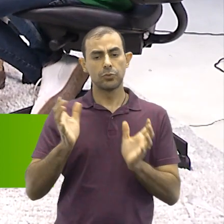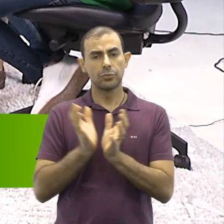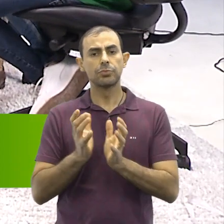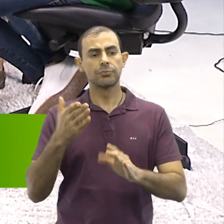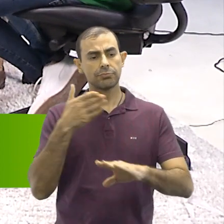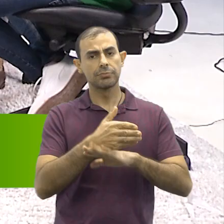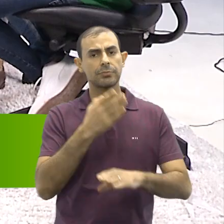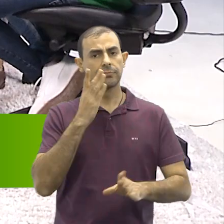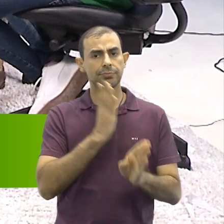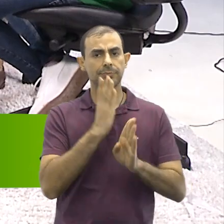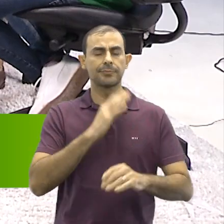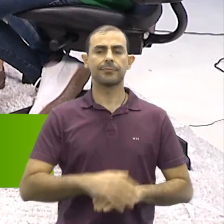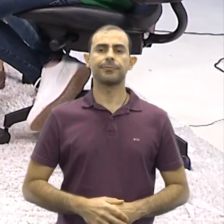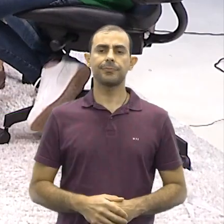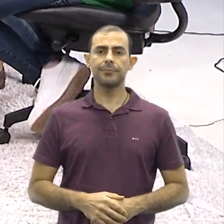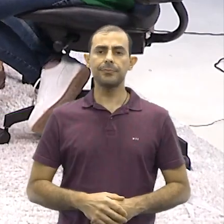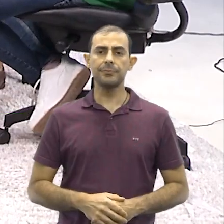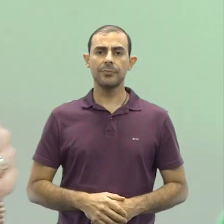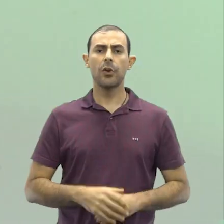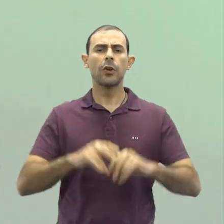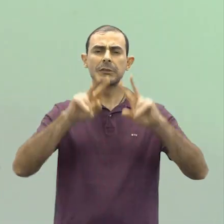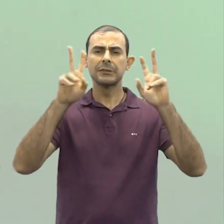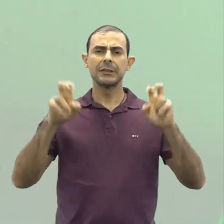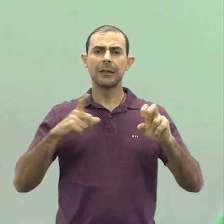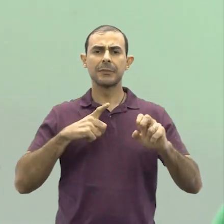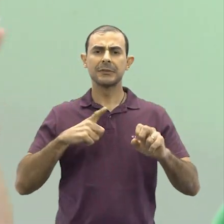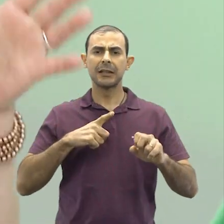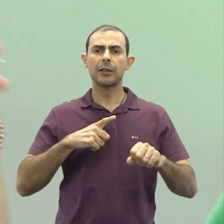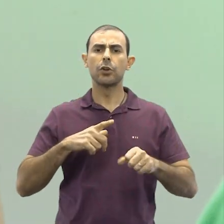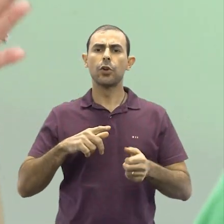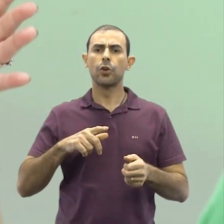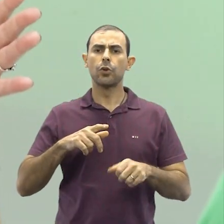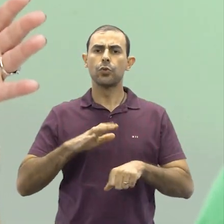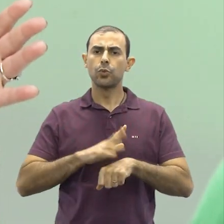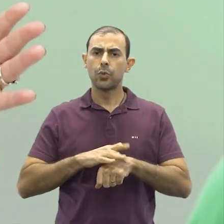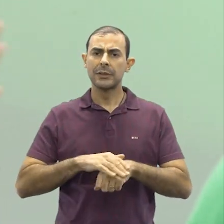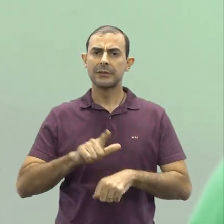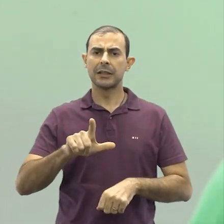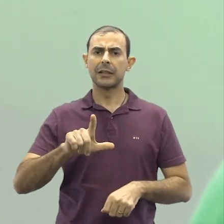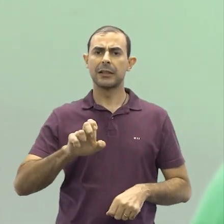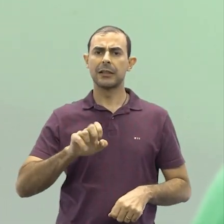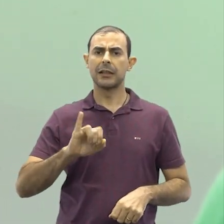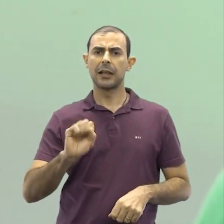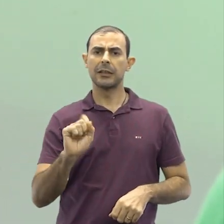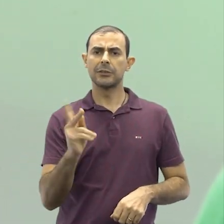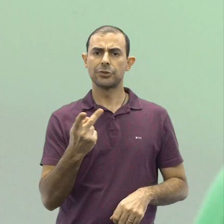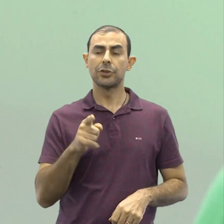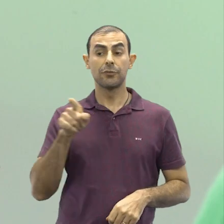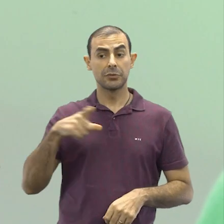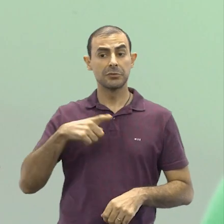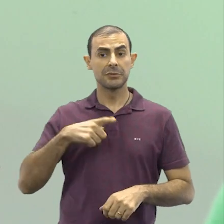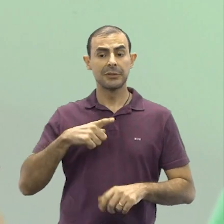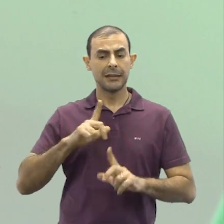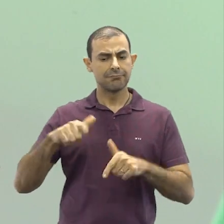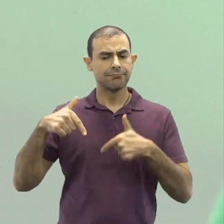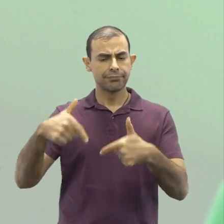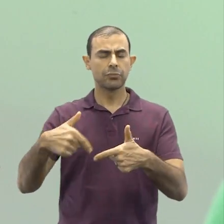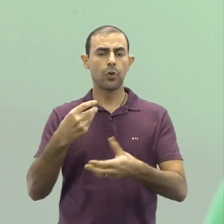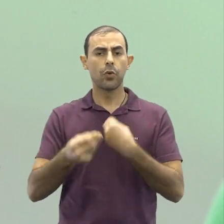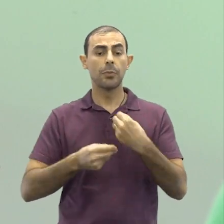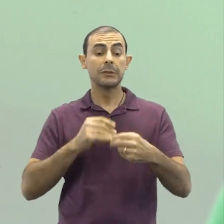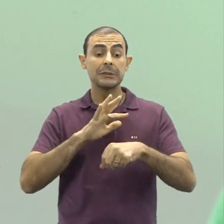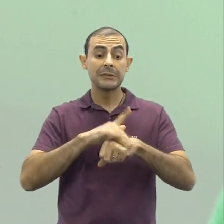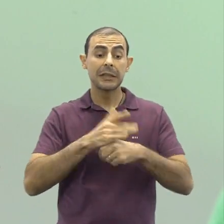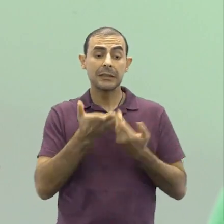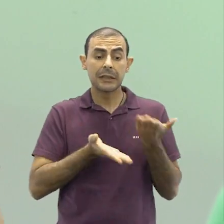contato e fazendo lá. E agora, em relação à leishmaniose, você tem toda essa trajetória, né, em relação a essa defesa do tratamento